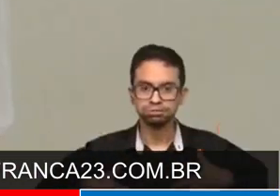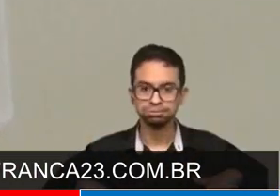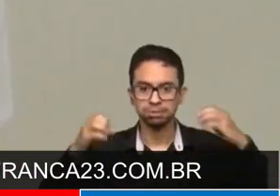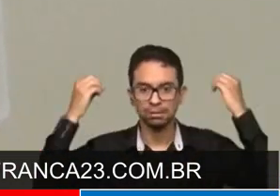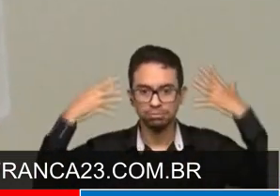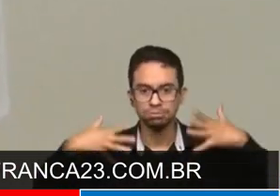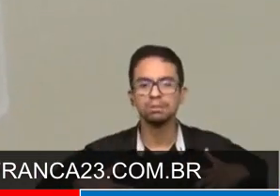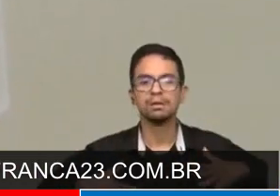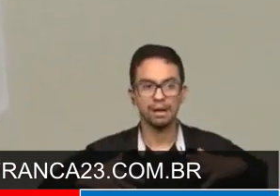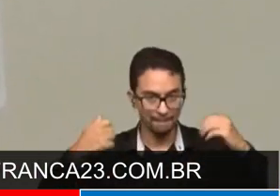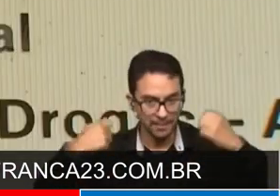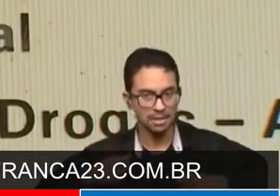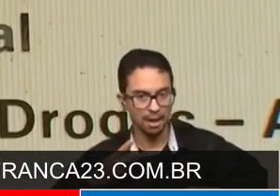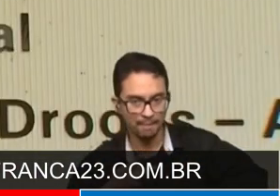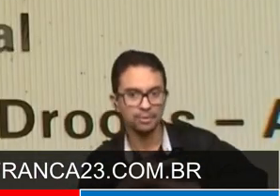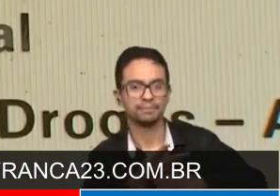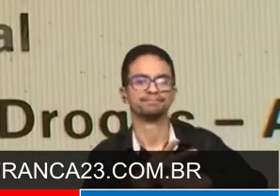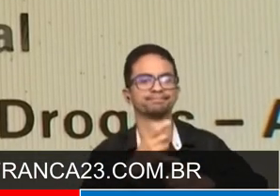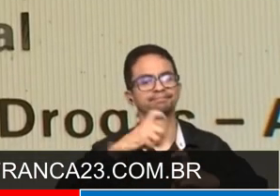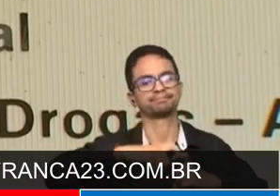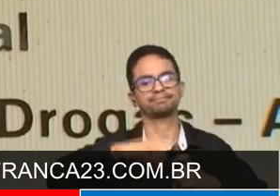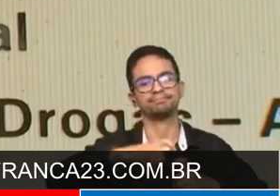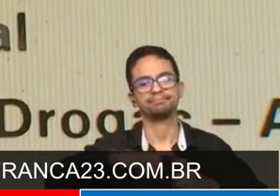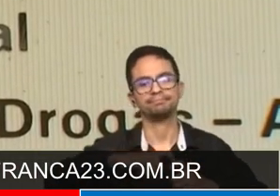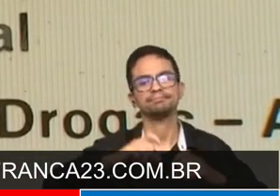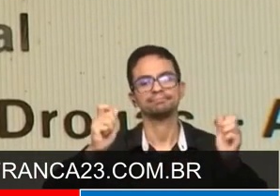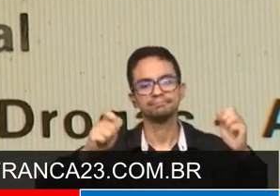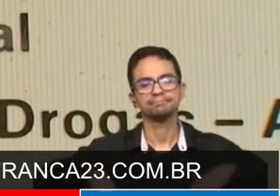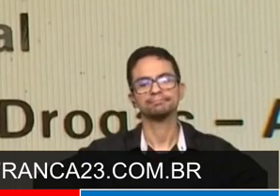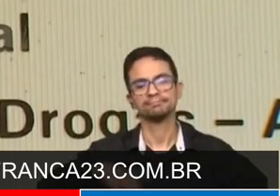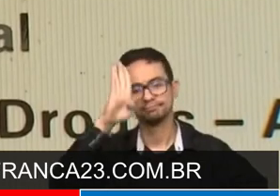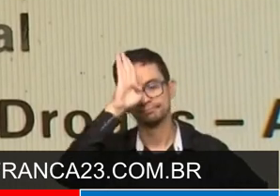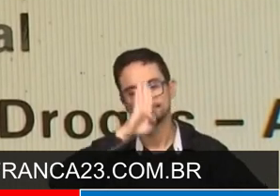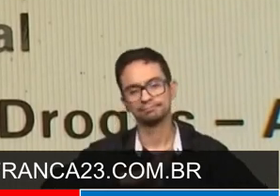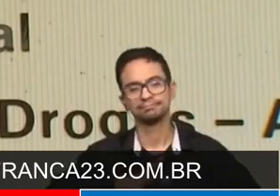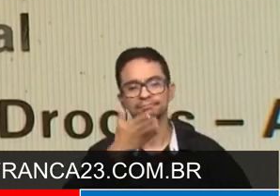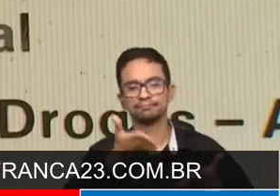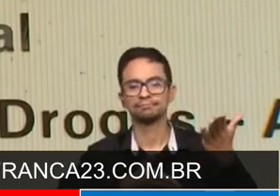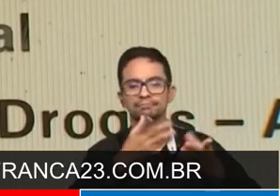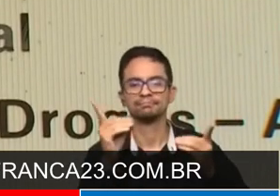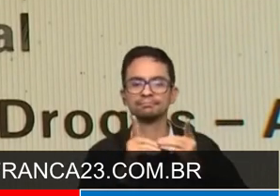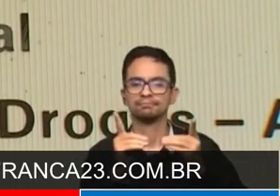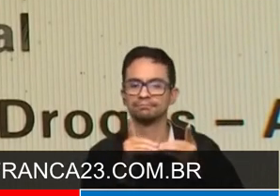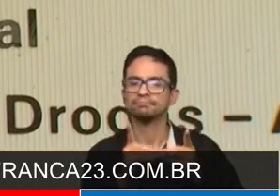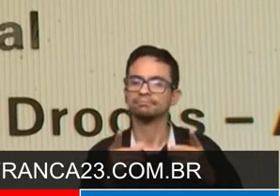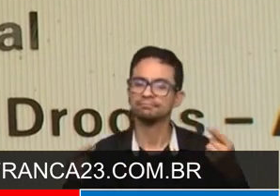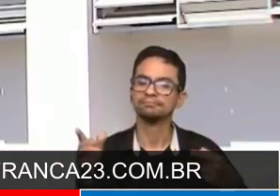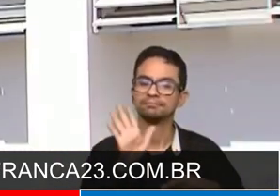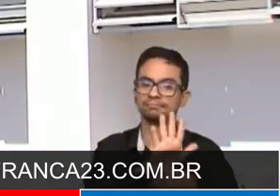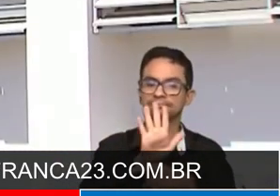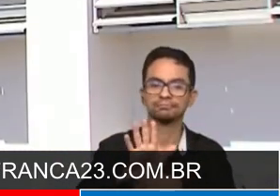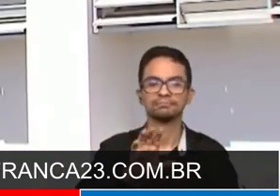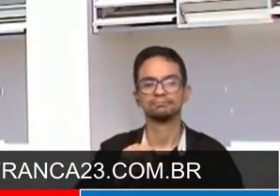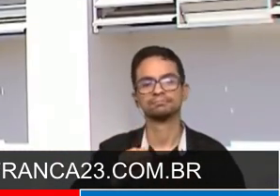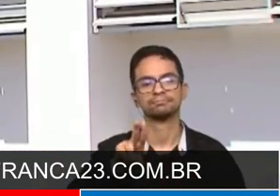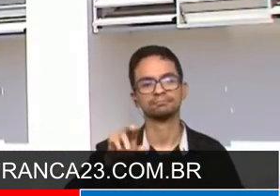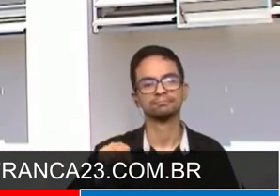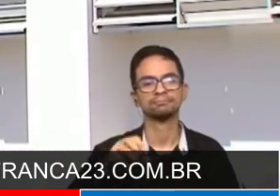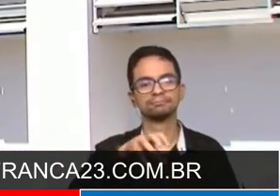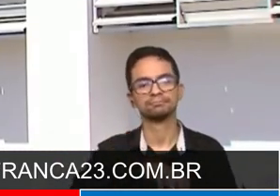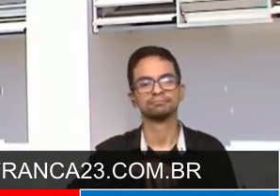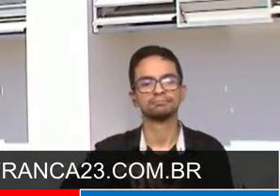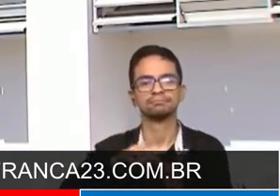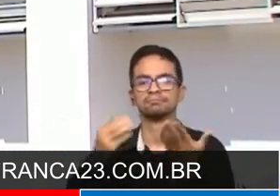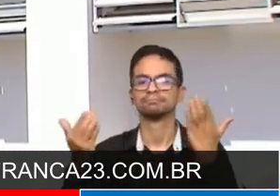buscar orientação médica. É possível se tratar de forma gratuita pelo Sistema Único de Saúde, o SUS, nos Centros de